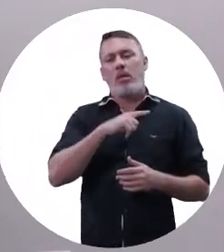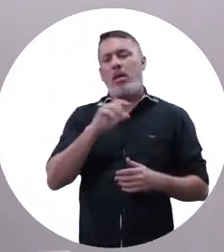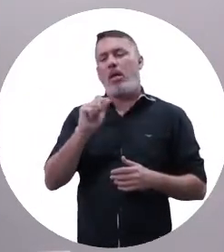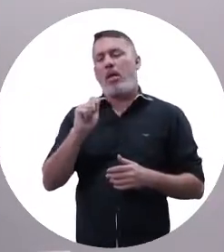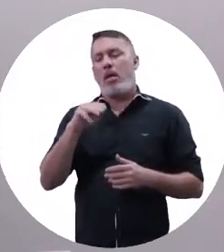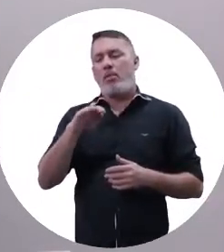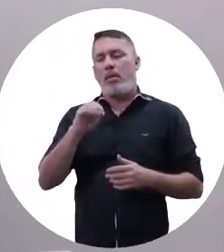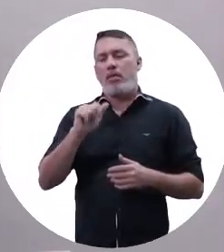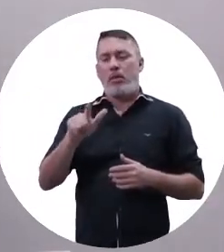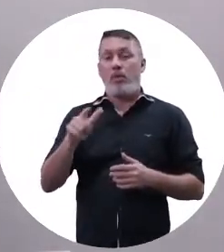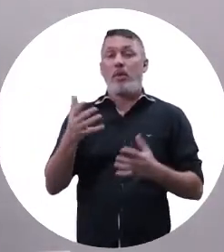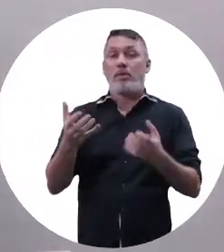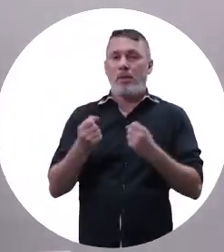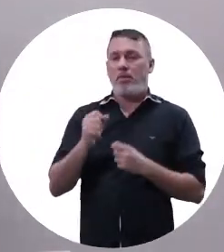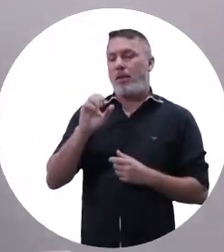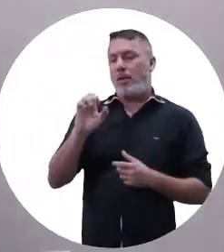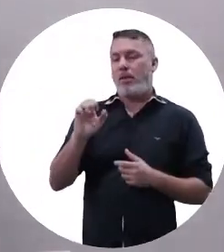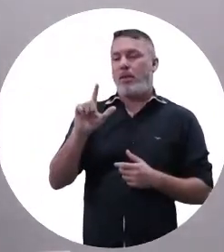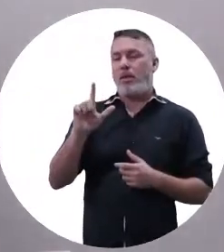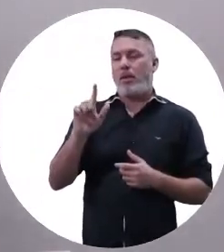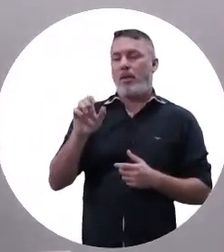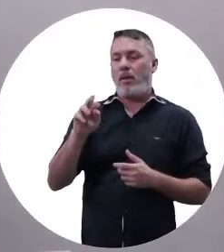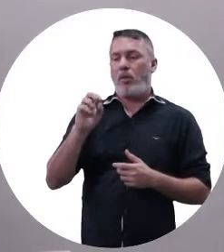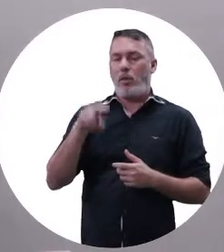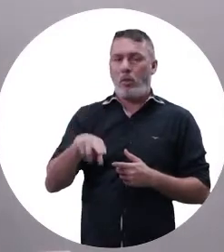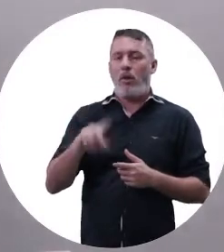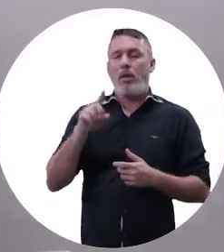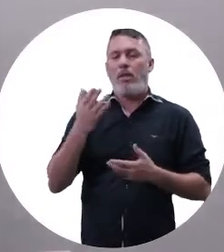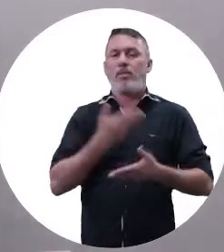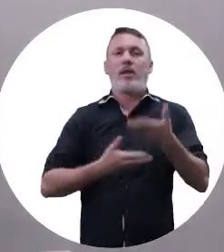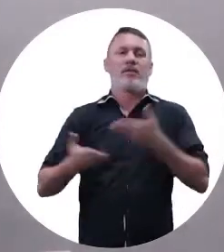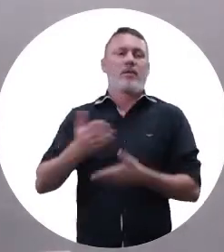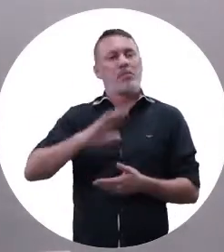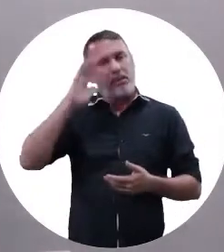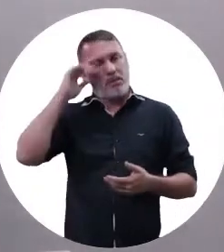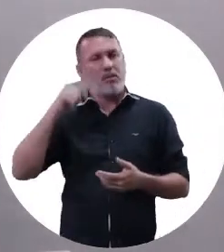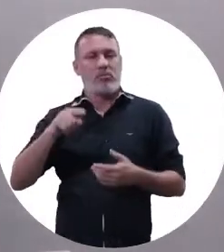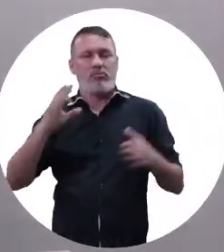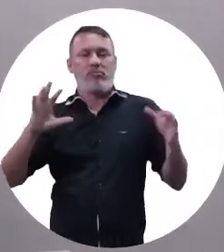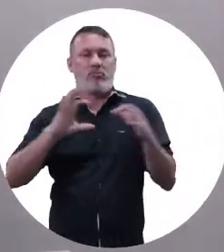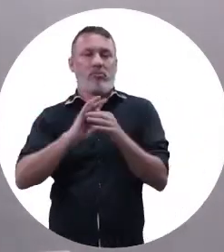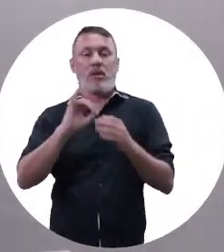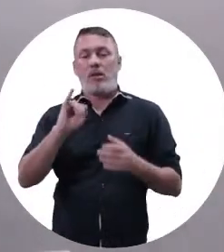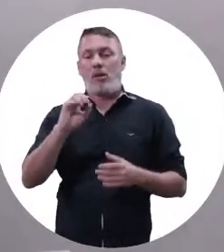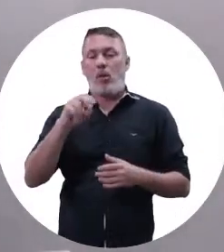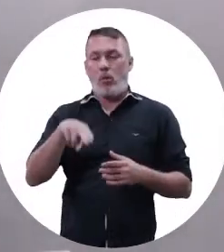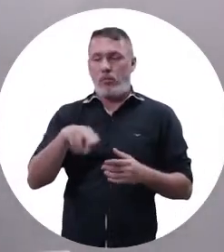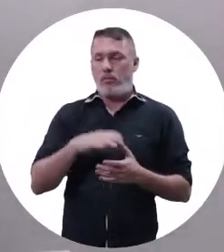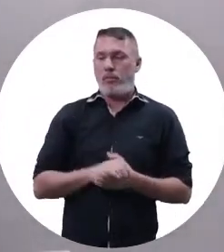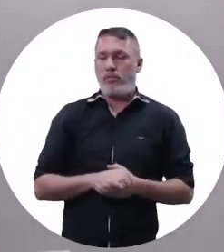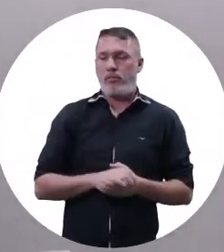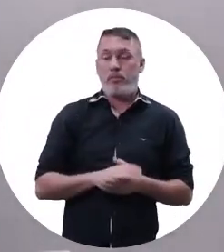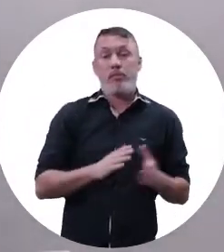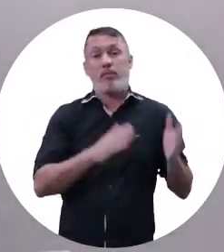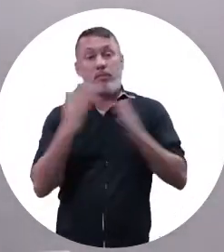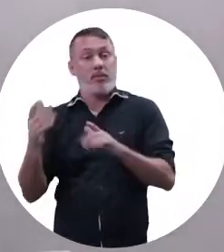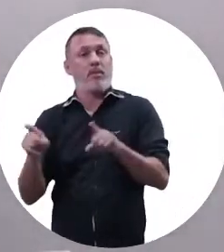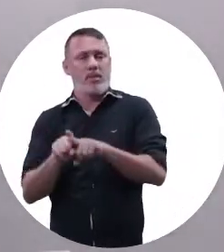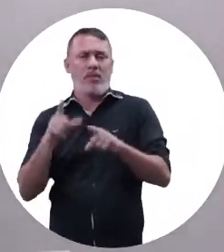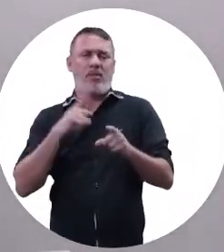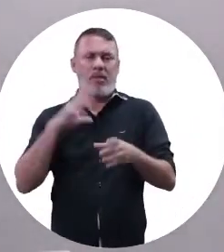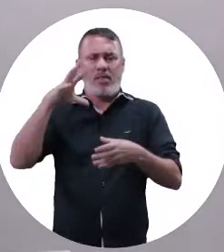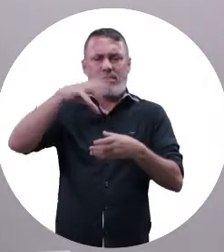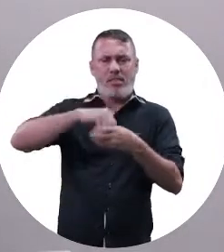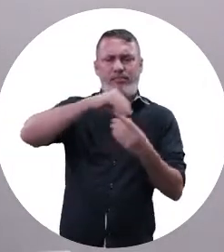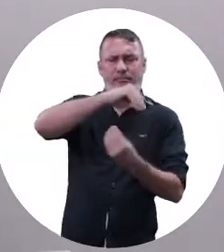um ametal que vai receber elétrons. Certo? Transferência de elétrons é a chave da ligação iônica. Compostos